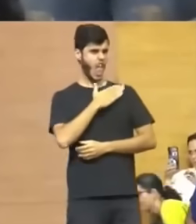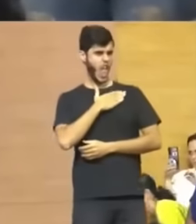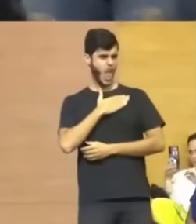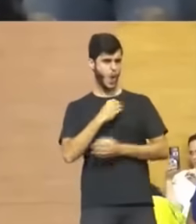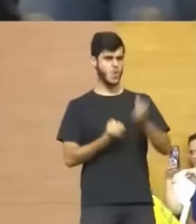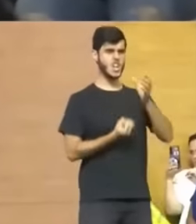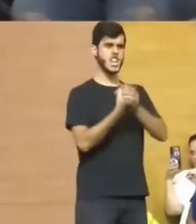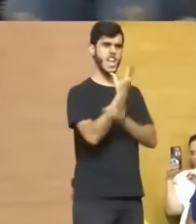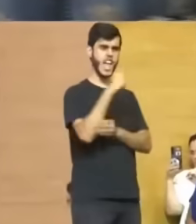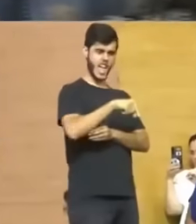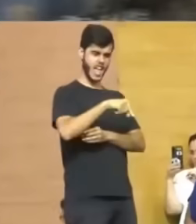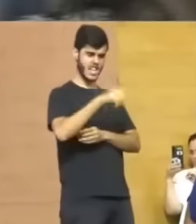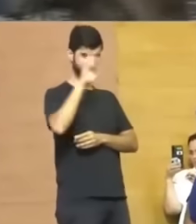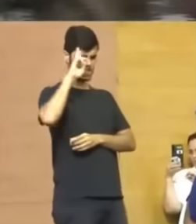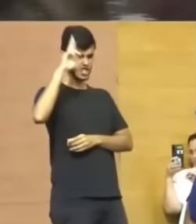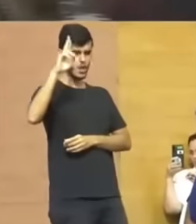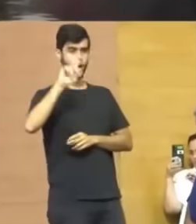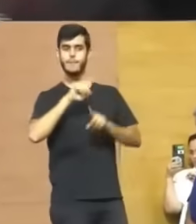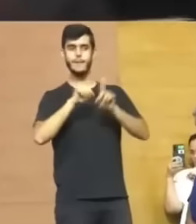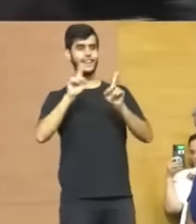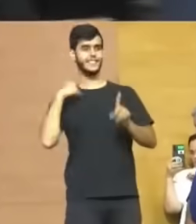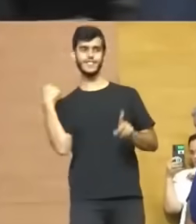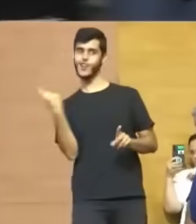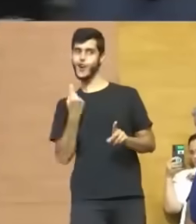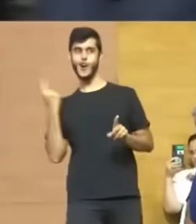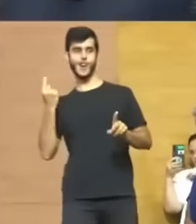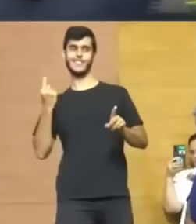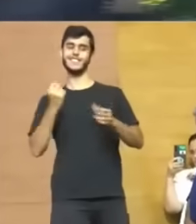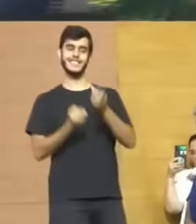querendo apagar a história dos nossos surdos,